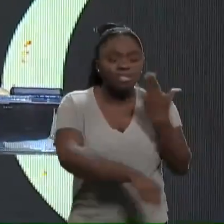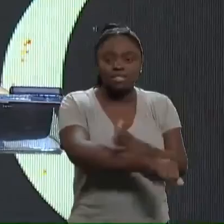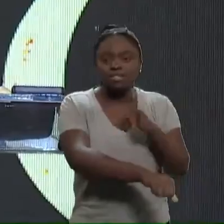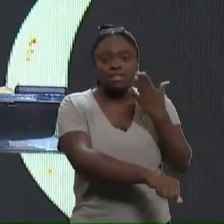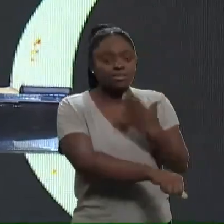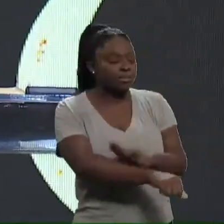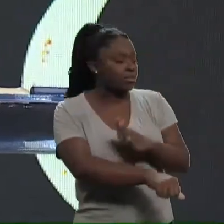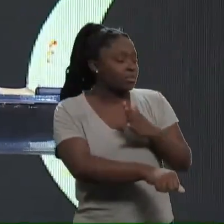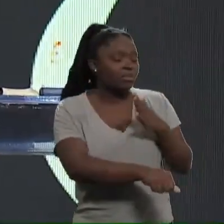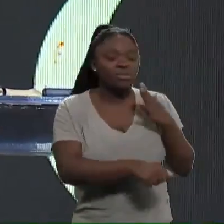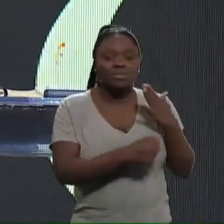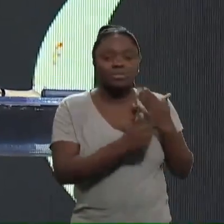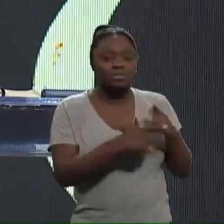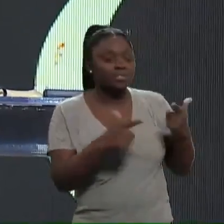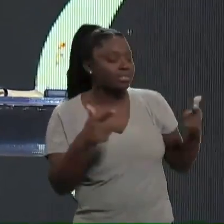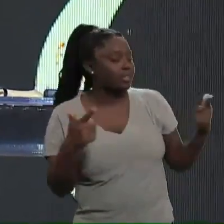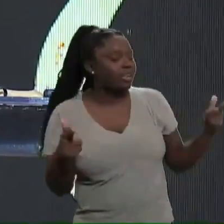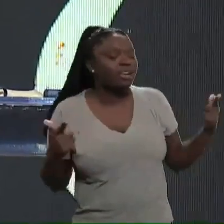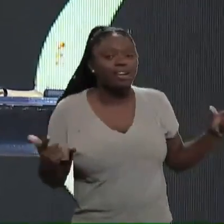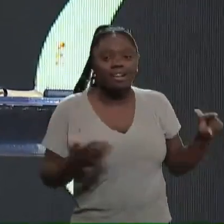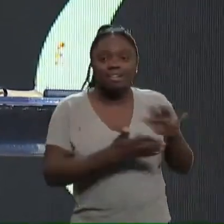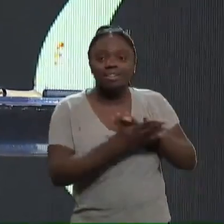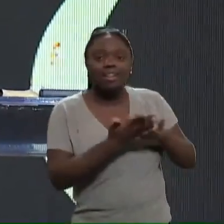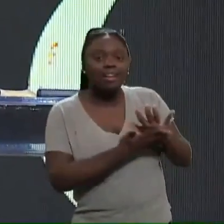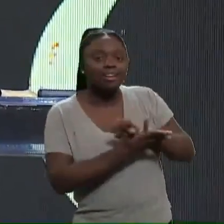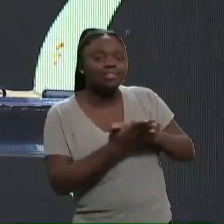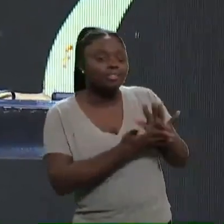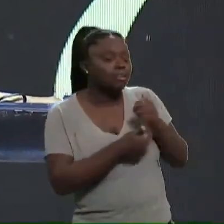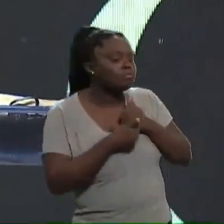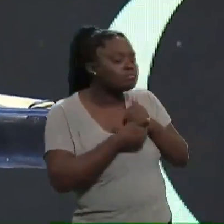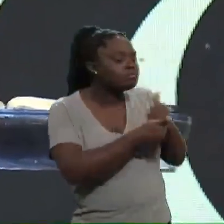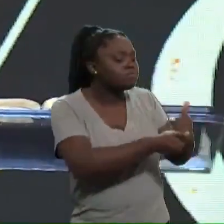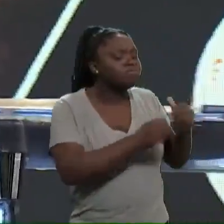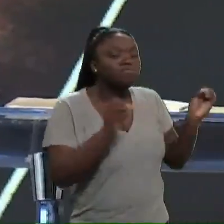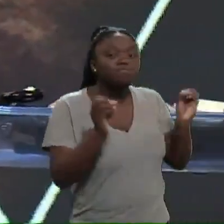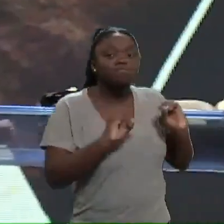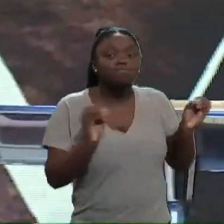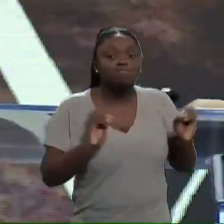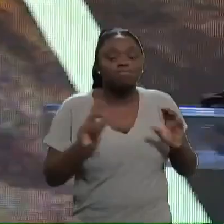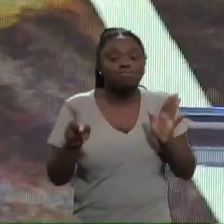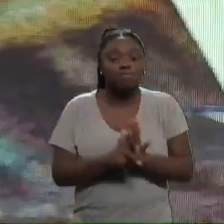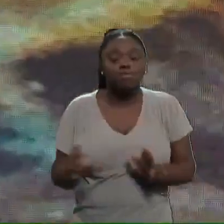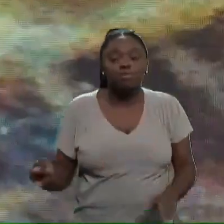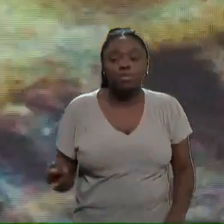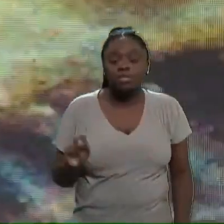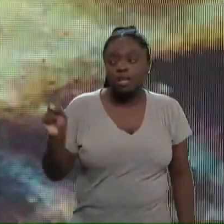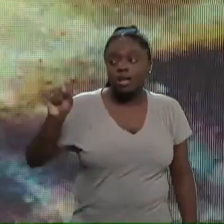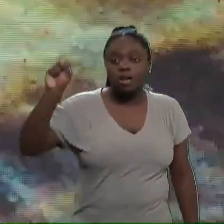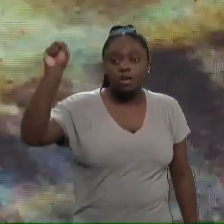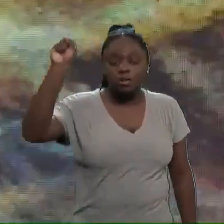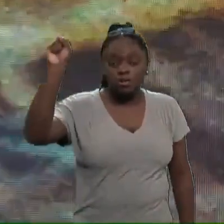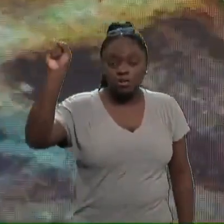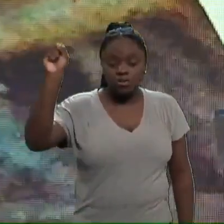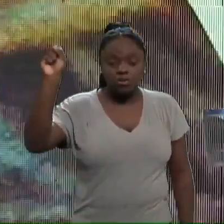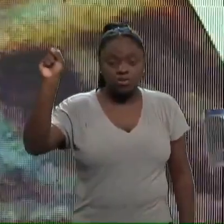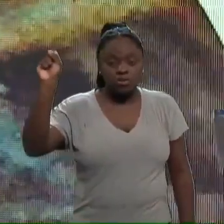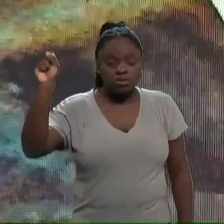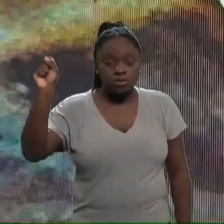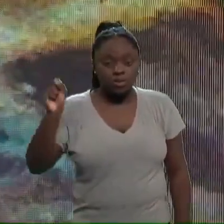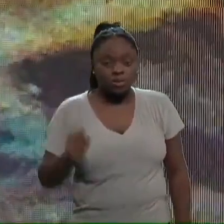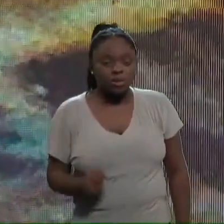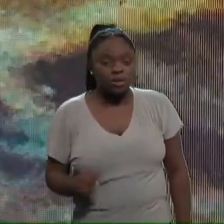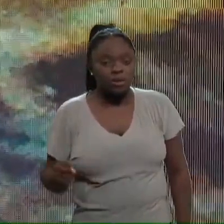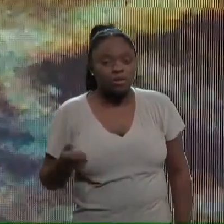treinamento, Davi não tem status, Davi não tem apoio. O próprio Saul, que não tem quem vá lutar